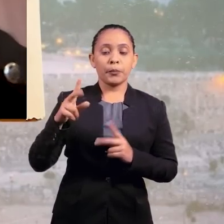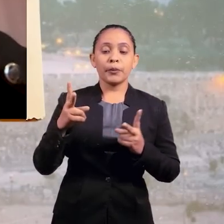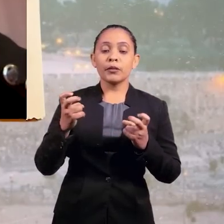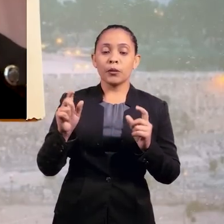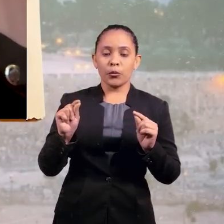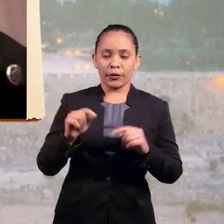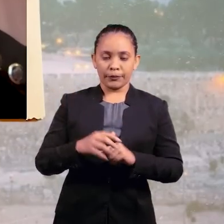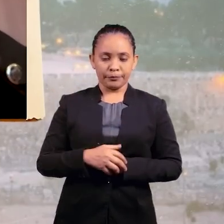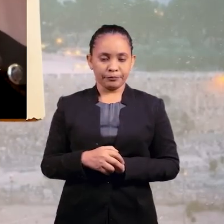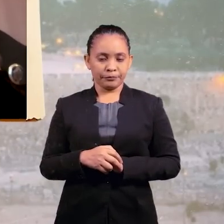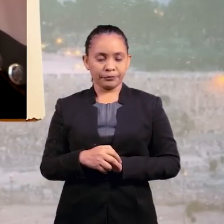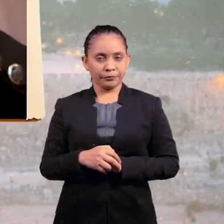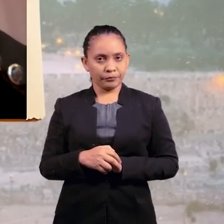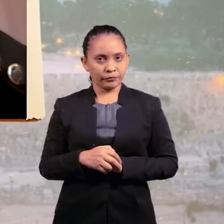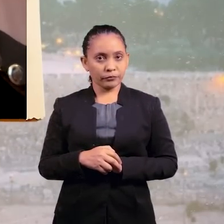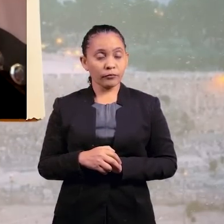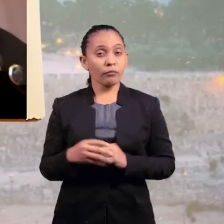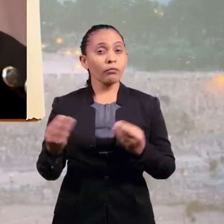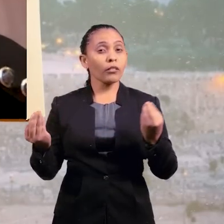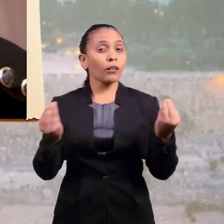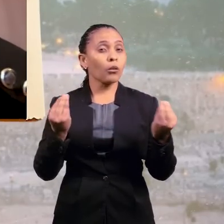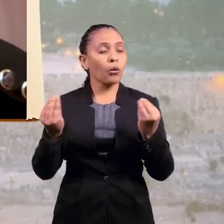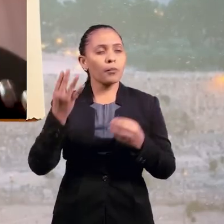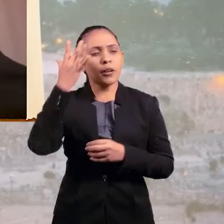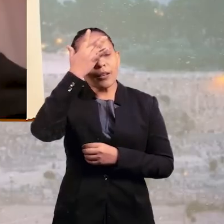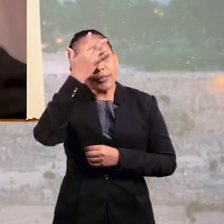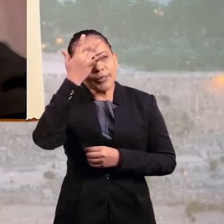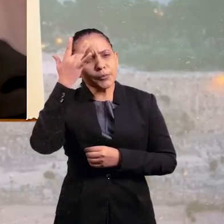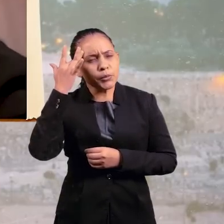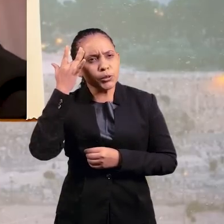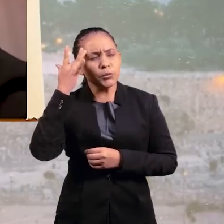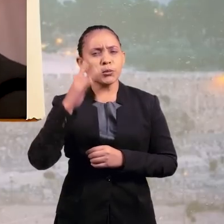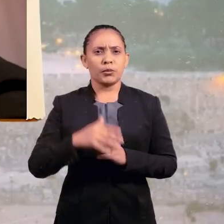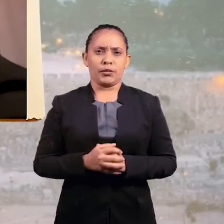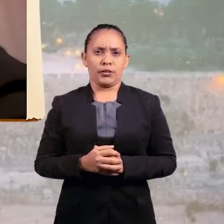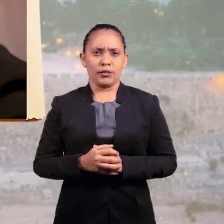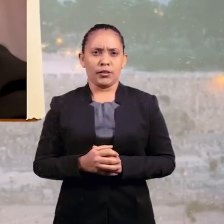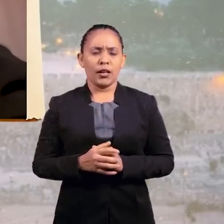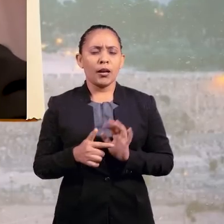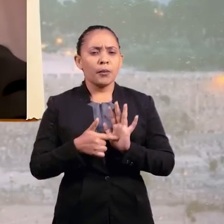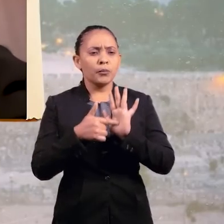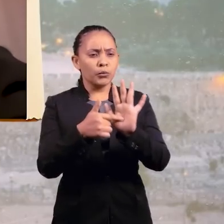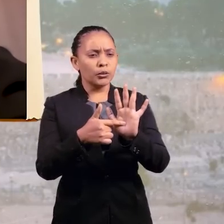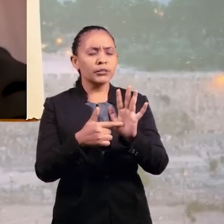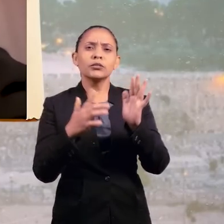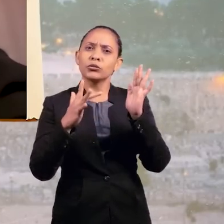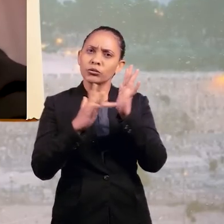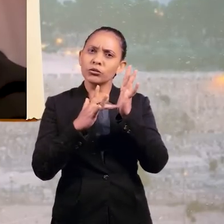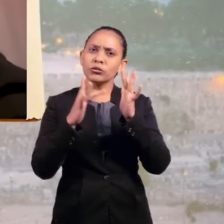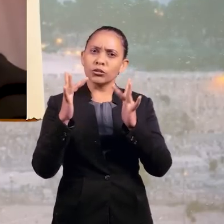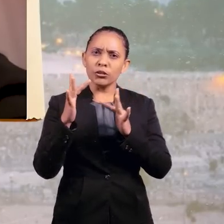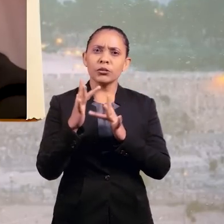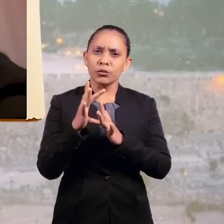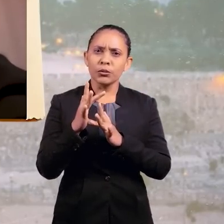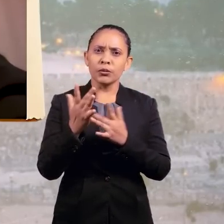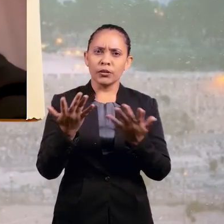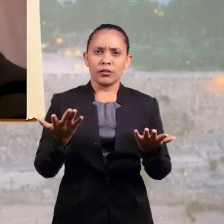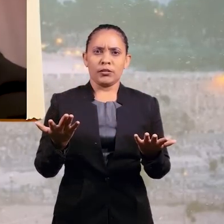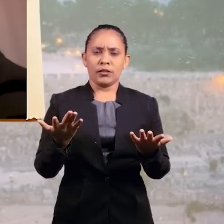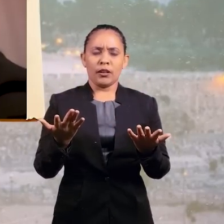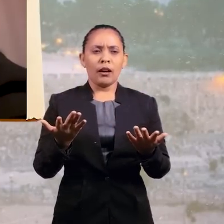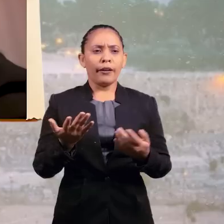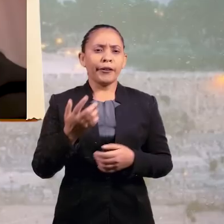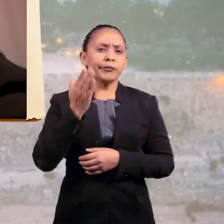veja a maneira como as pessoas tratam a figura do Senhor Jesus,